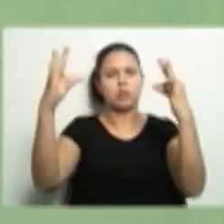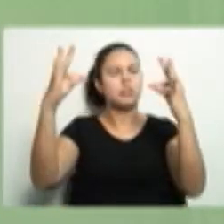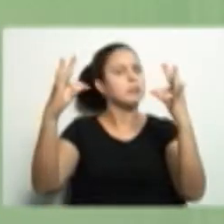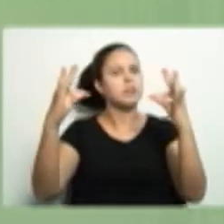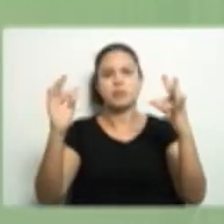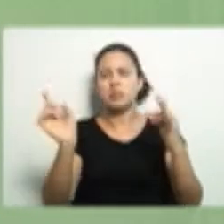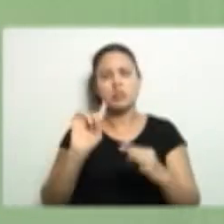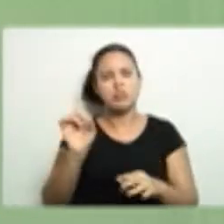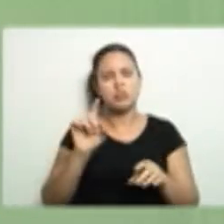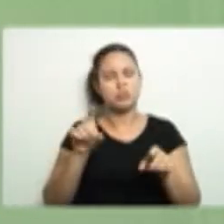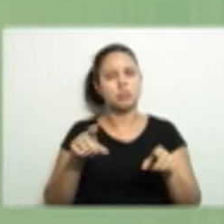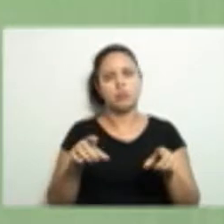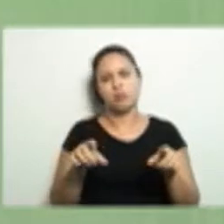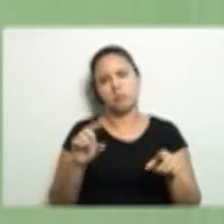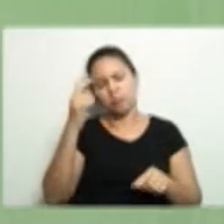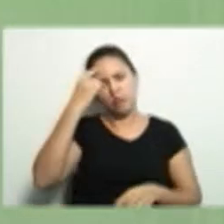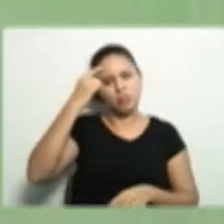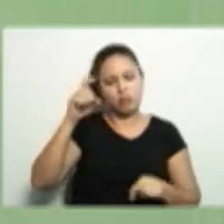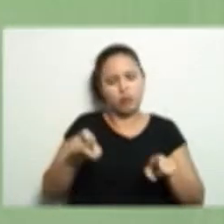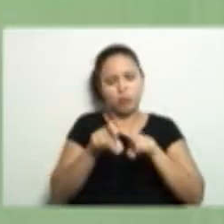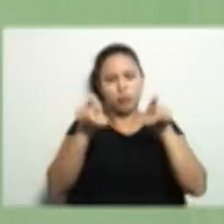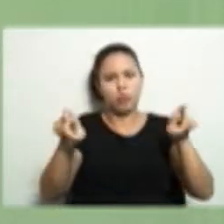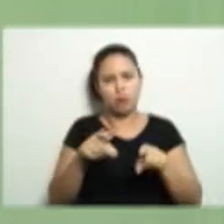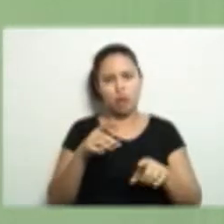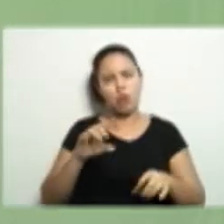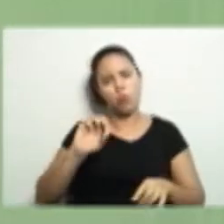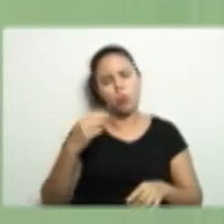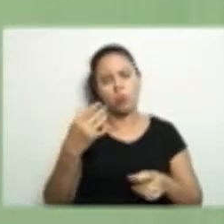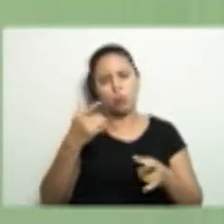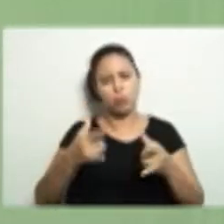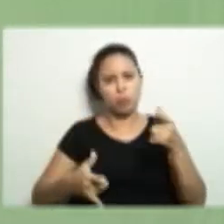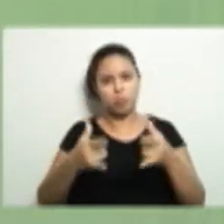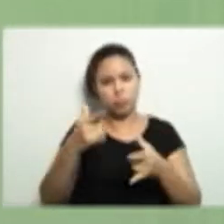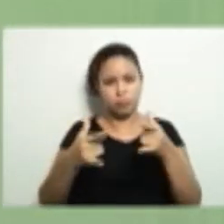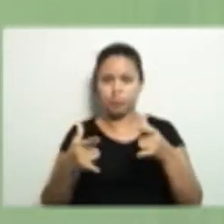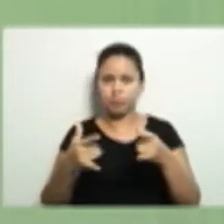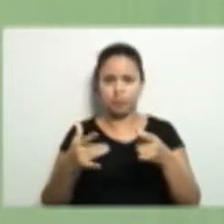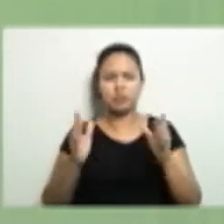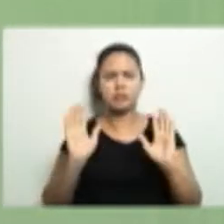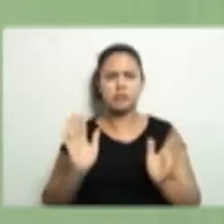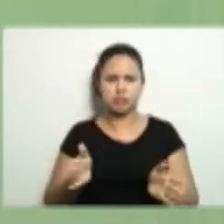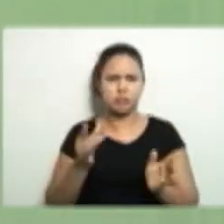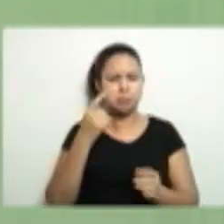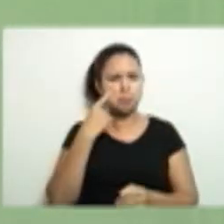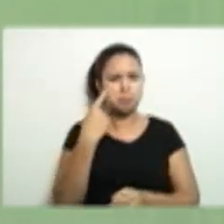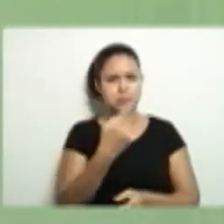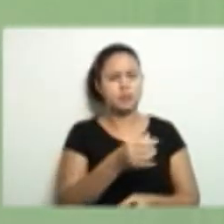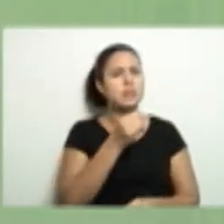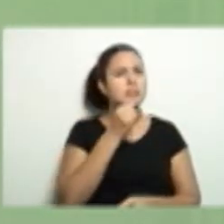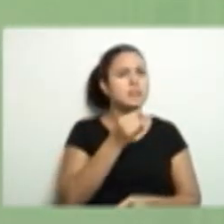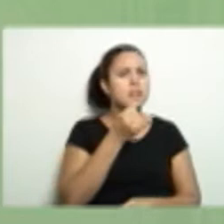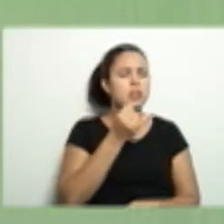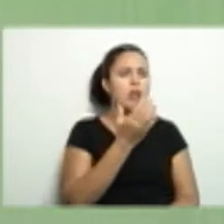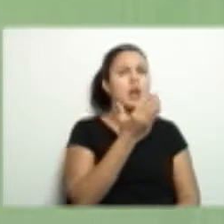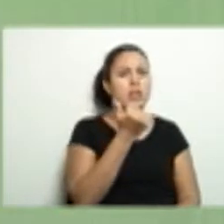como computadores e robôs. Nós vimos no vídeo de hoje o exemplo dos alimentos orgânicos. A gente pode ver que isso pode